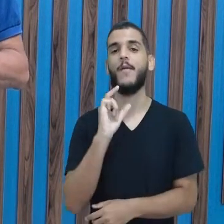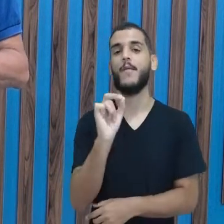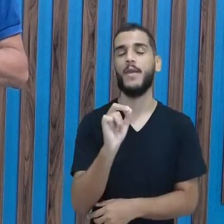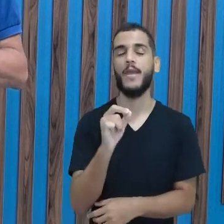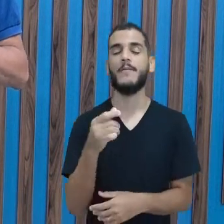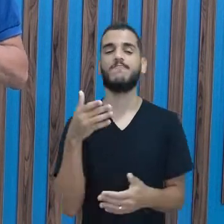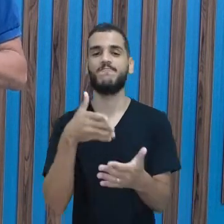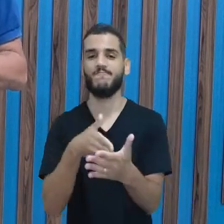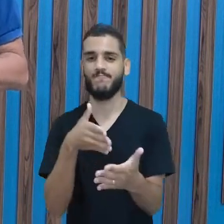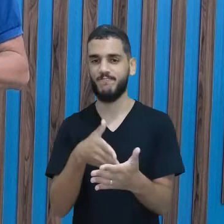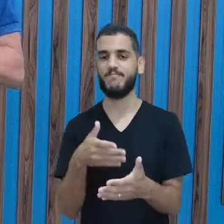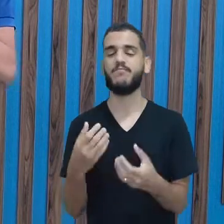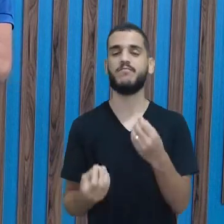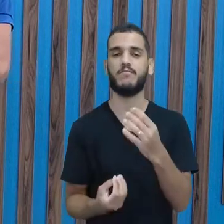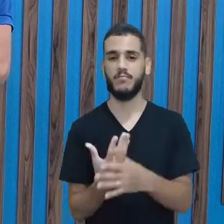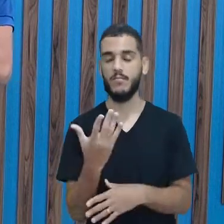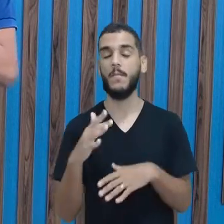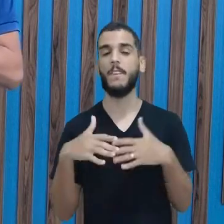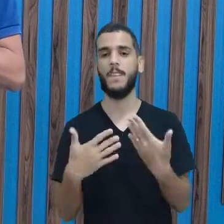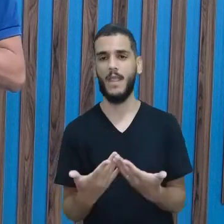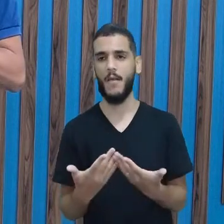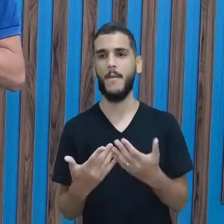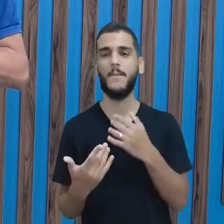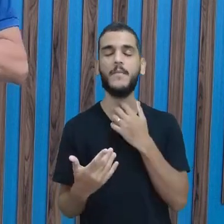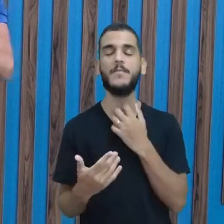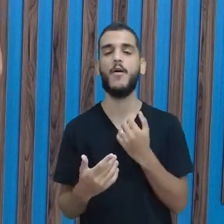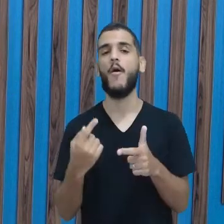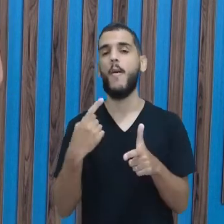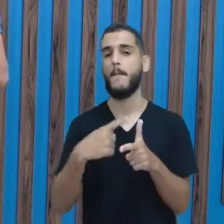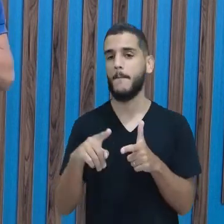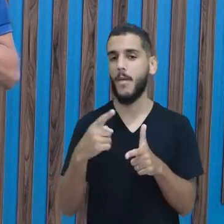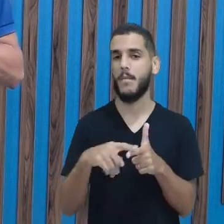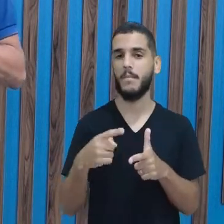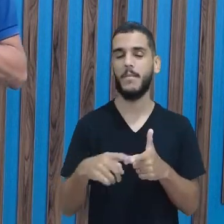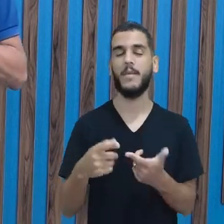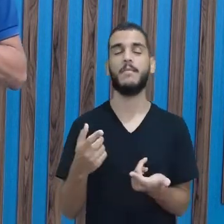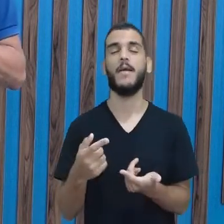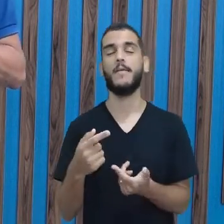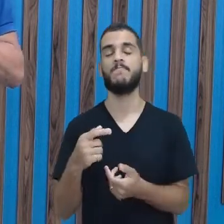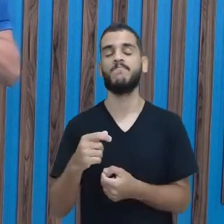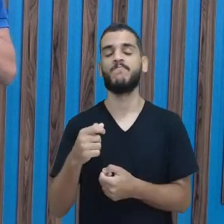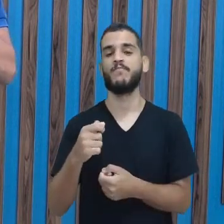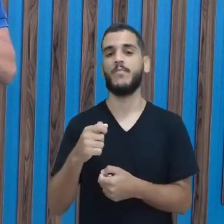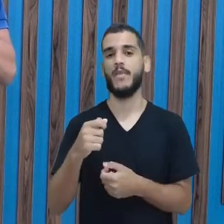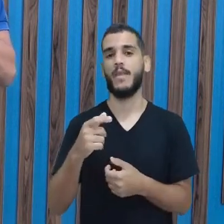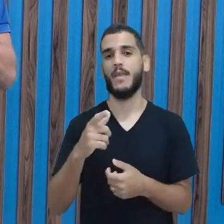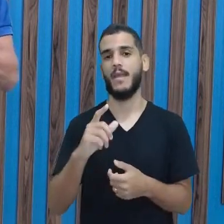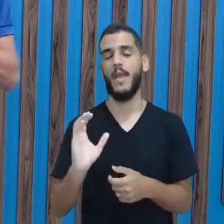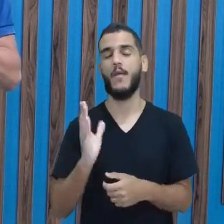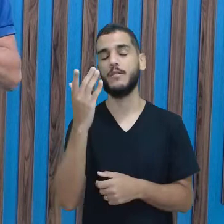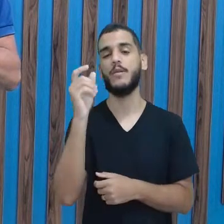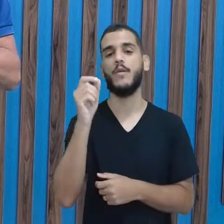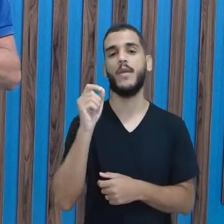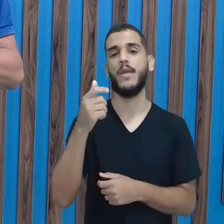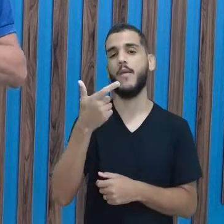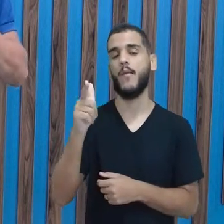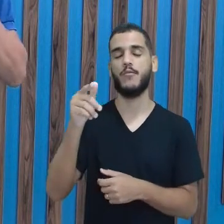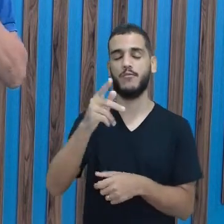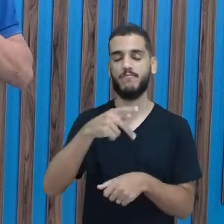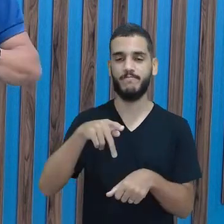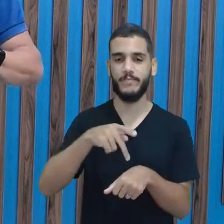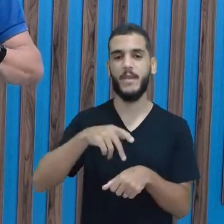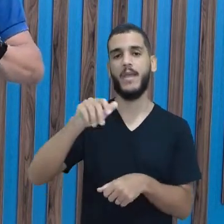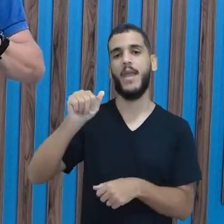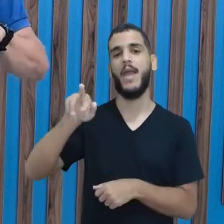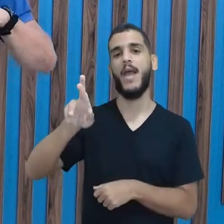produção. E aí aconteceu, quebrou a indústria argentina, que também fabricava calçados. Então é preciso ter muito cuidado com isso. Então a crise